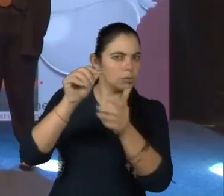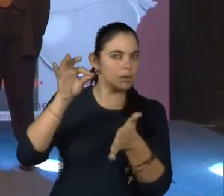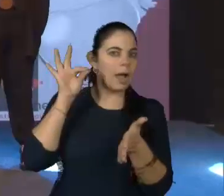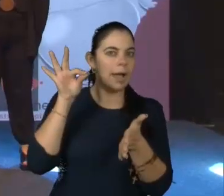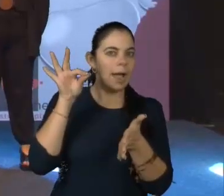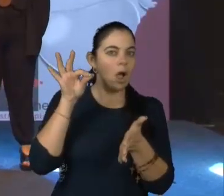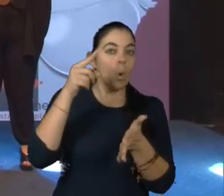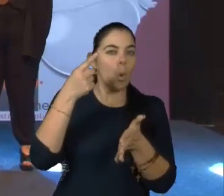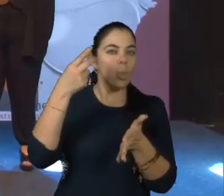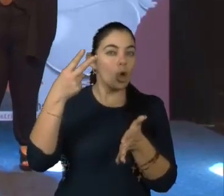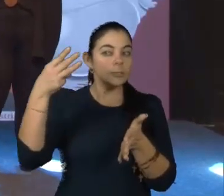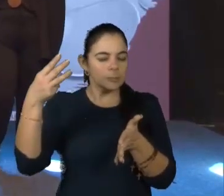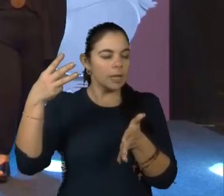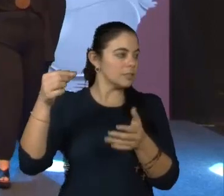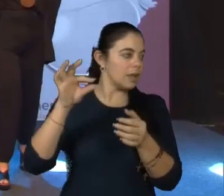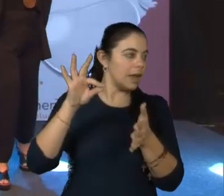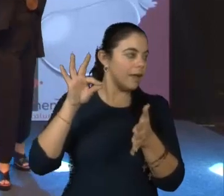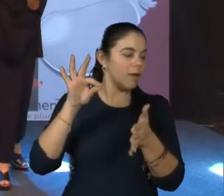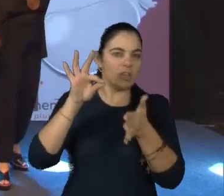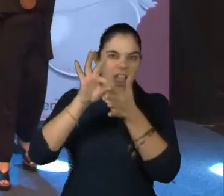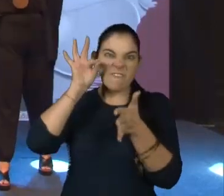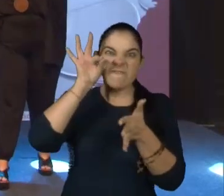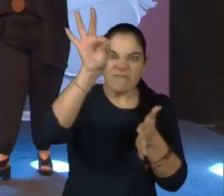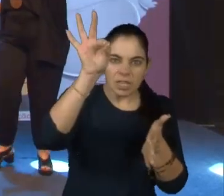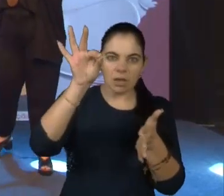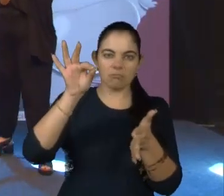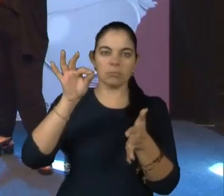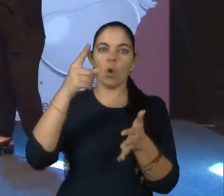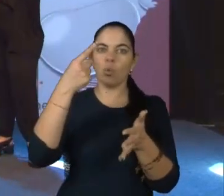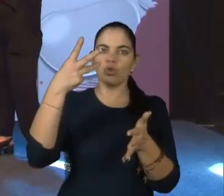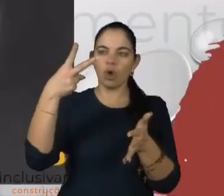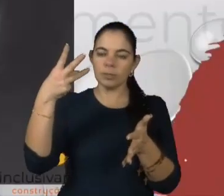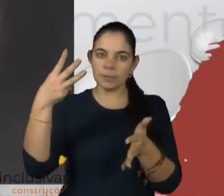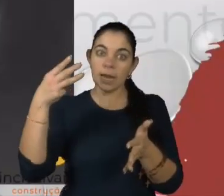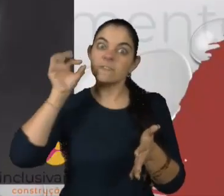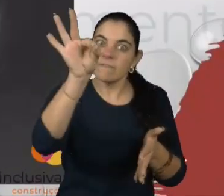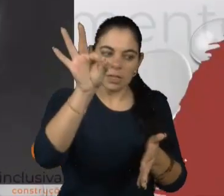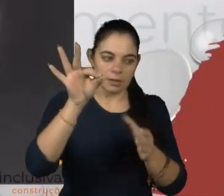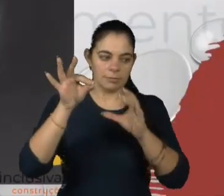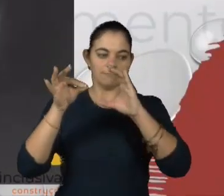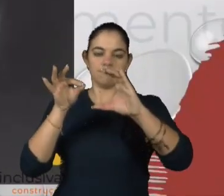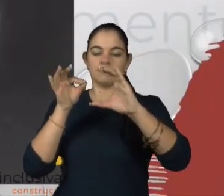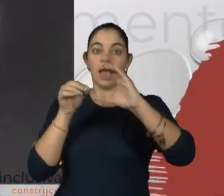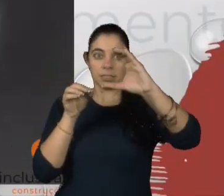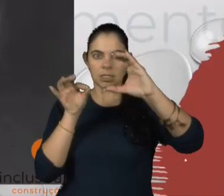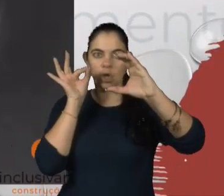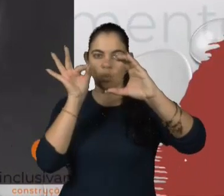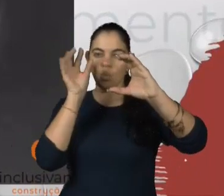contar três, todo mundo faz assim, ó. Pá! Tá bom? Vamos lá. Ó, tá todo mundo aqui já com a mãozinha aqui, sim,